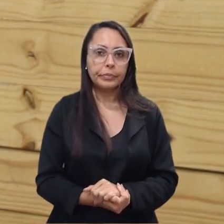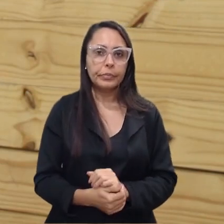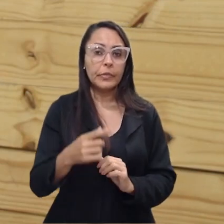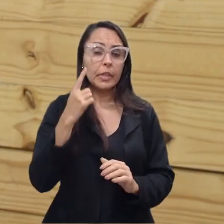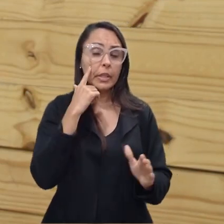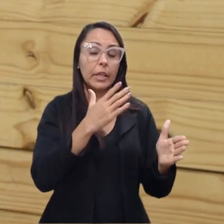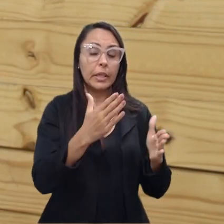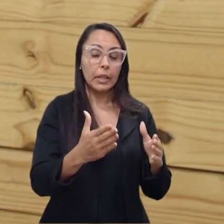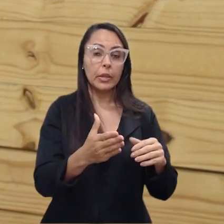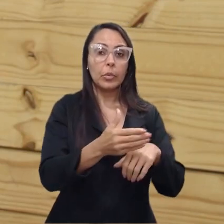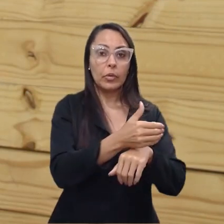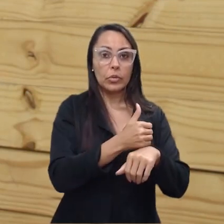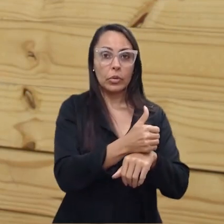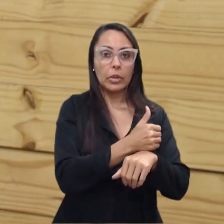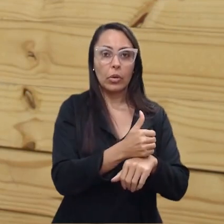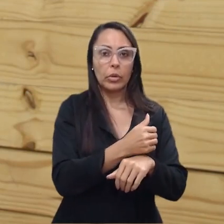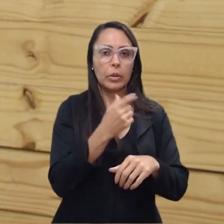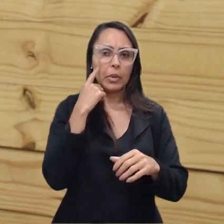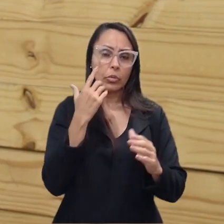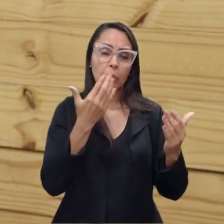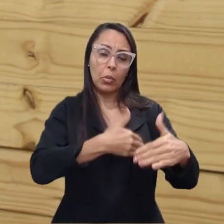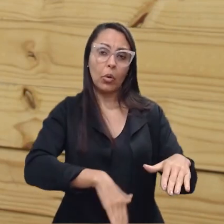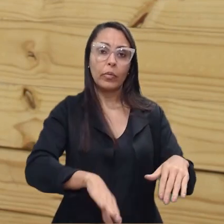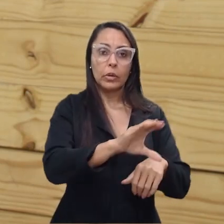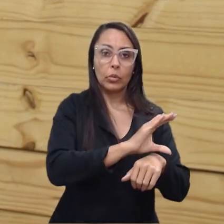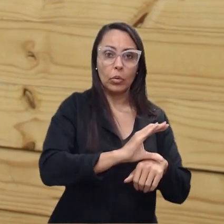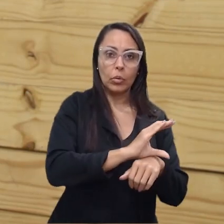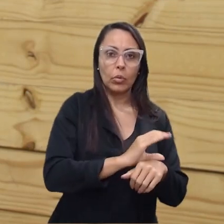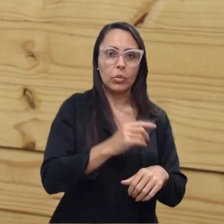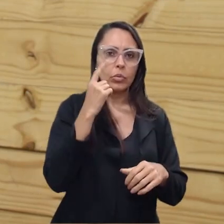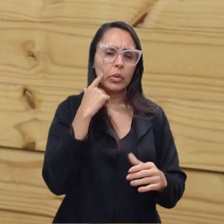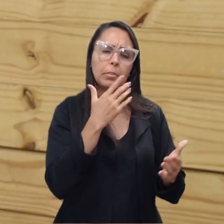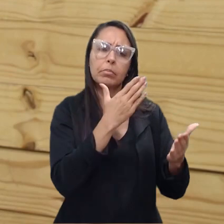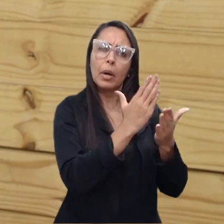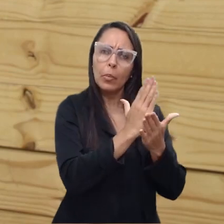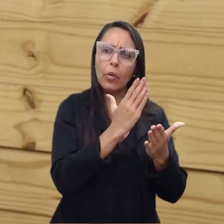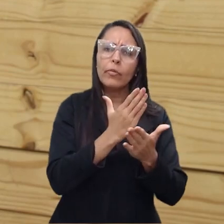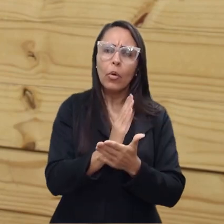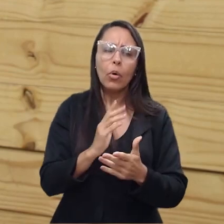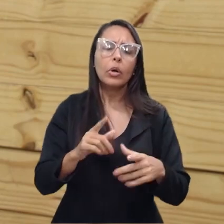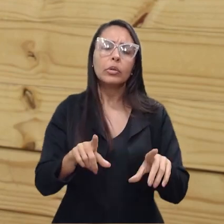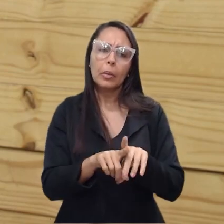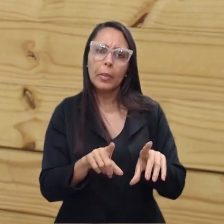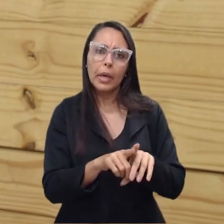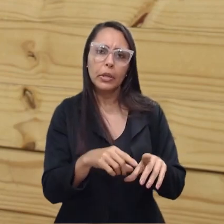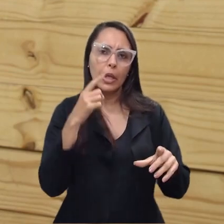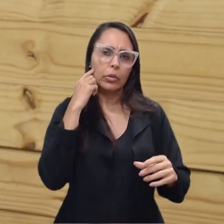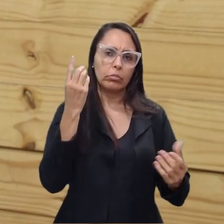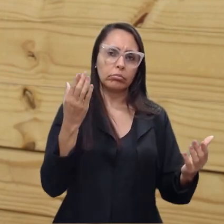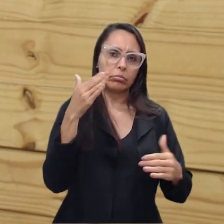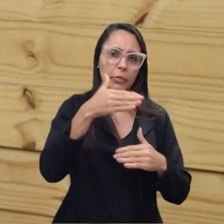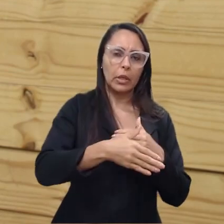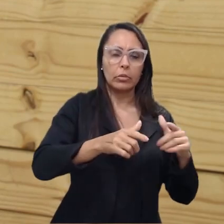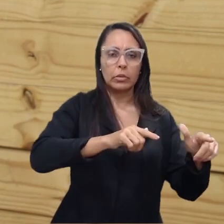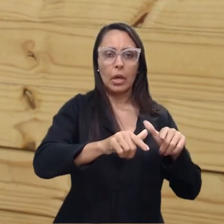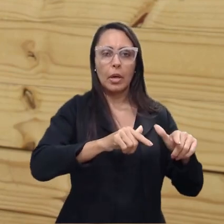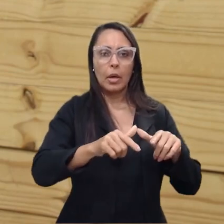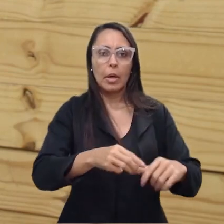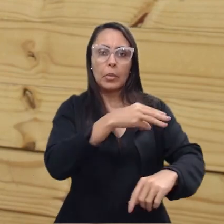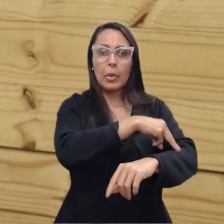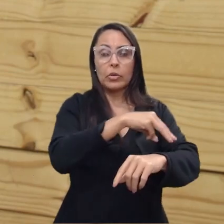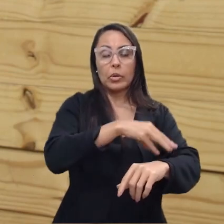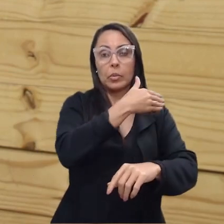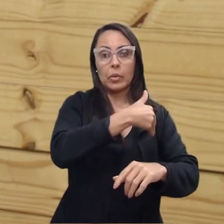aquele profissional que prestou o concurso, que passou a atuar dentro do magistério público, se